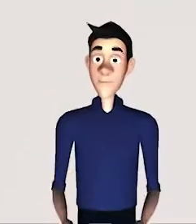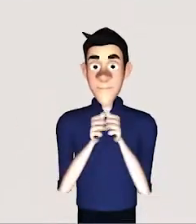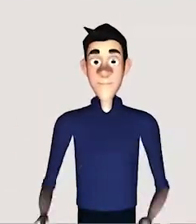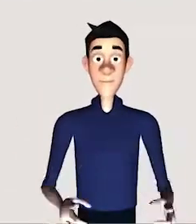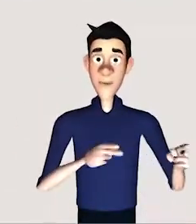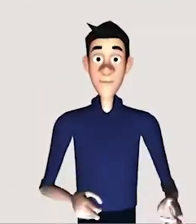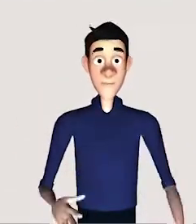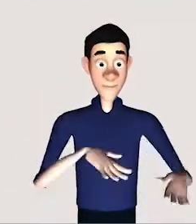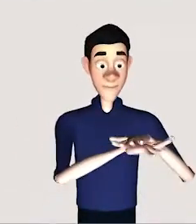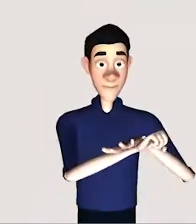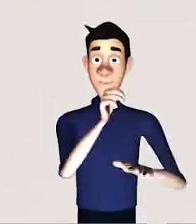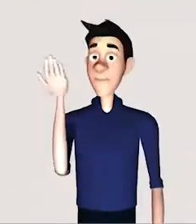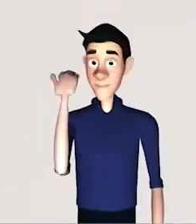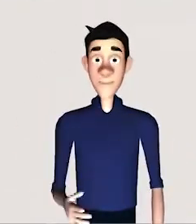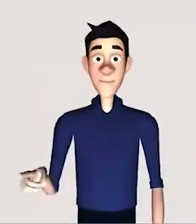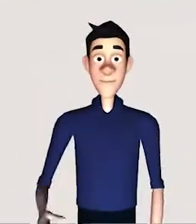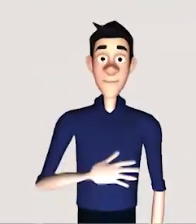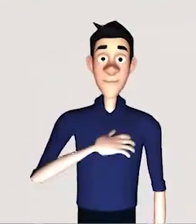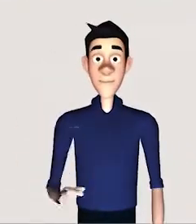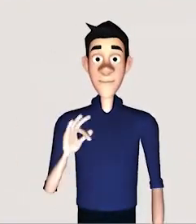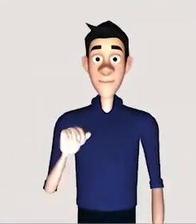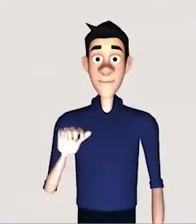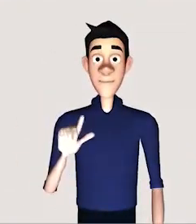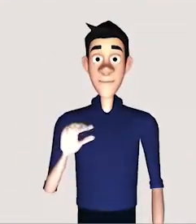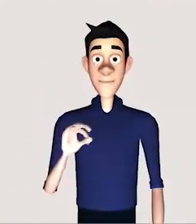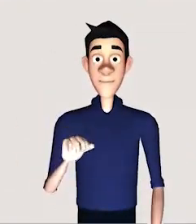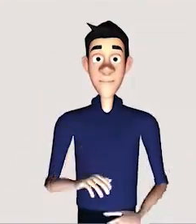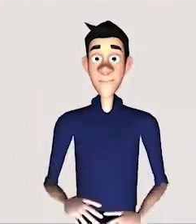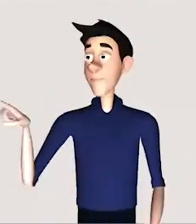tem esse item do acervo, mas tem um